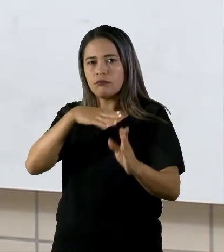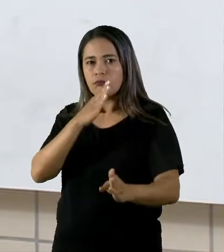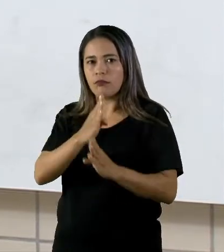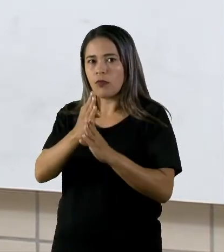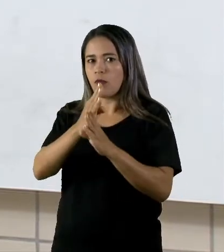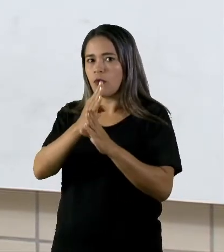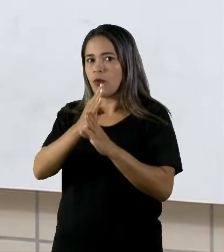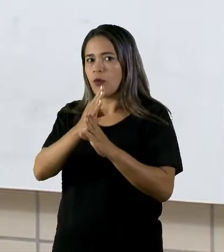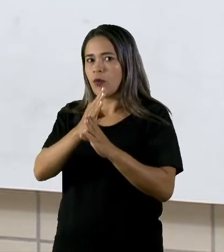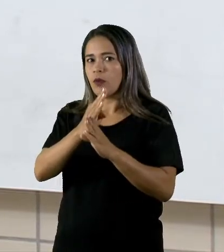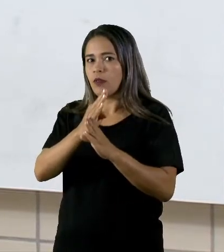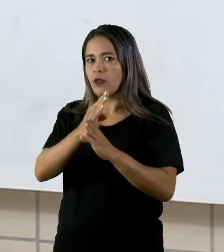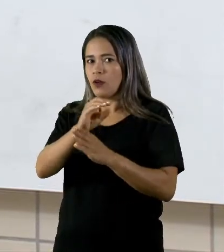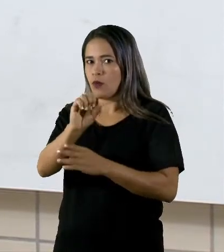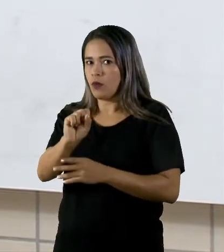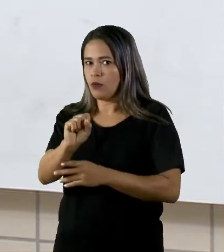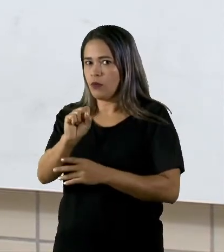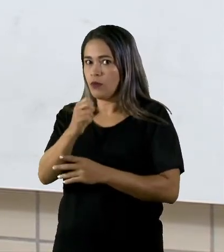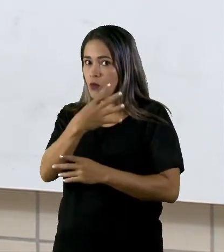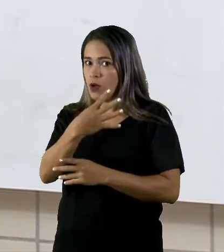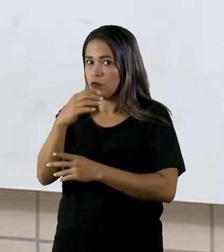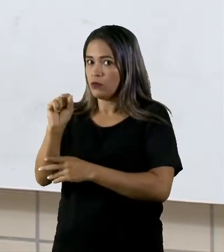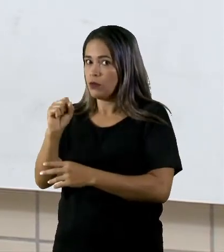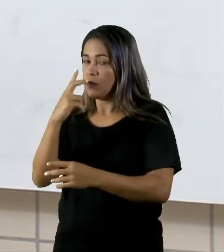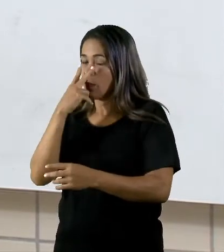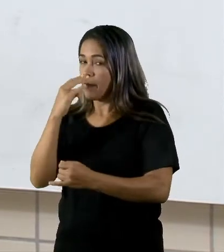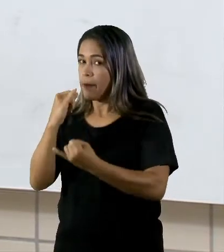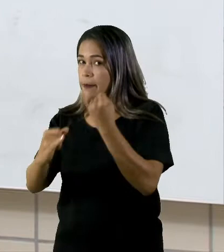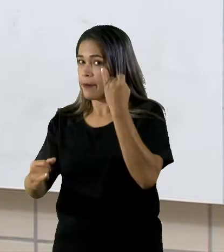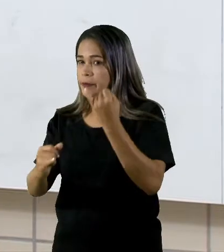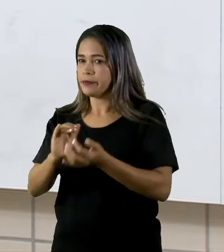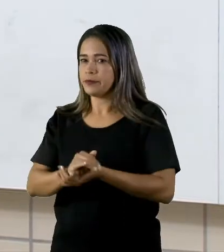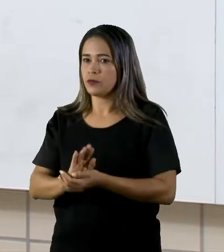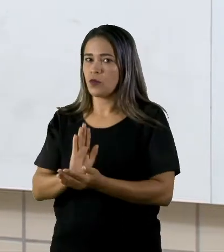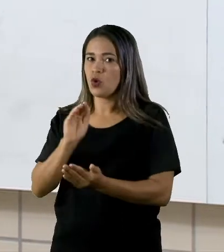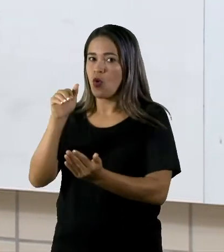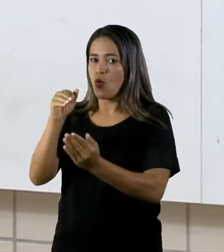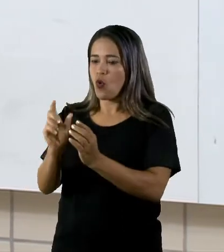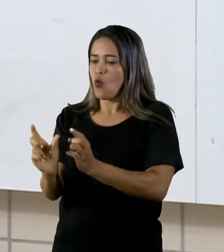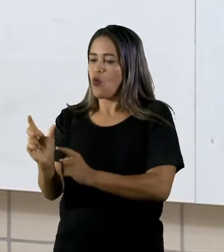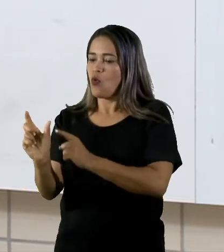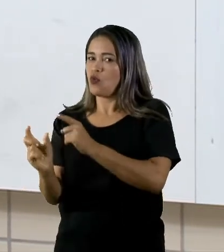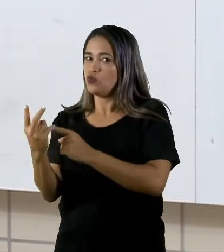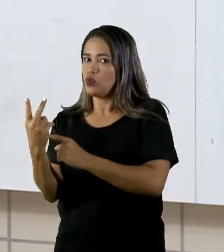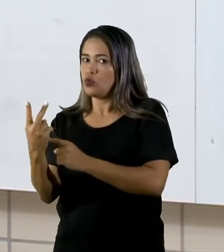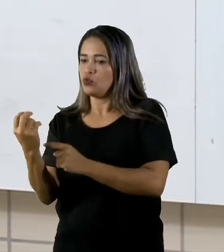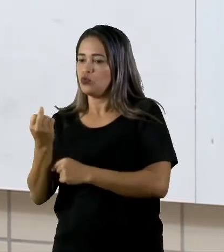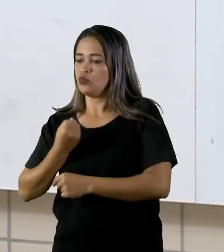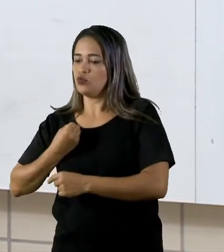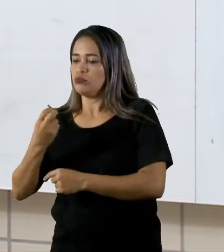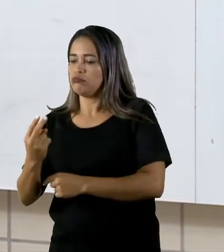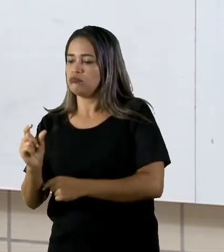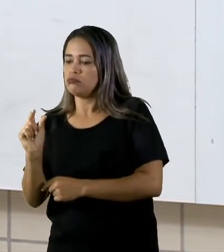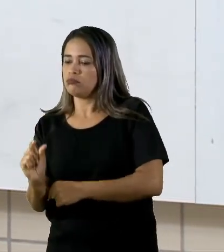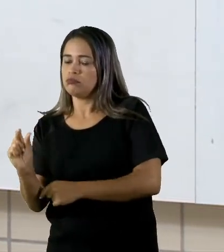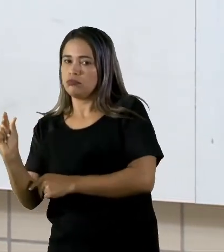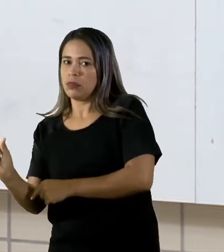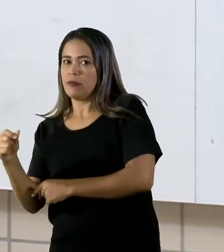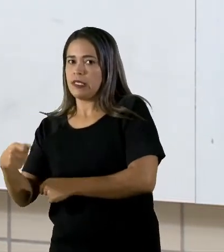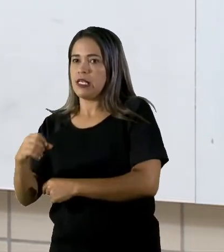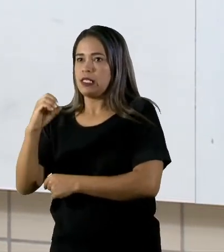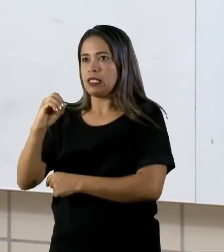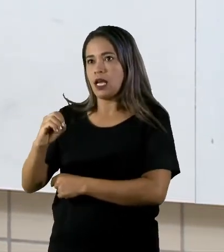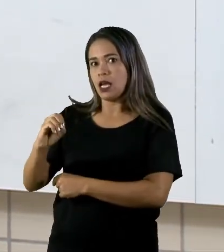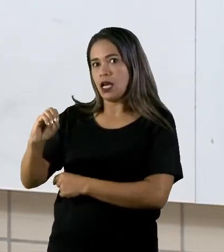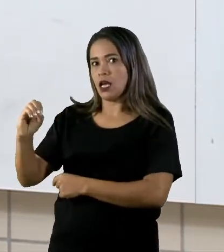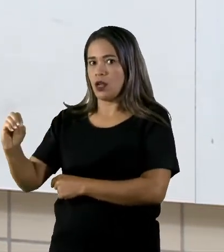são parecidos. Lembra? Os dois últimos algarismos tem que ser 0 do 4 ou